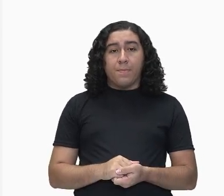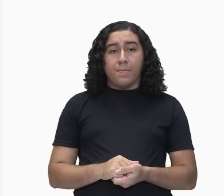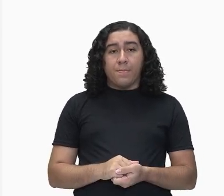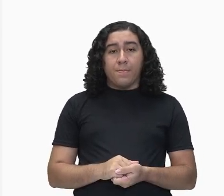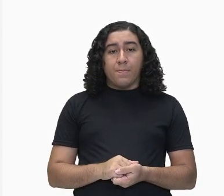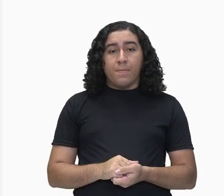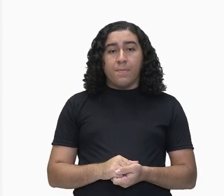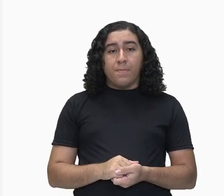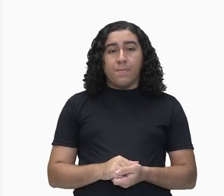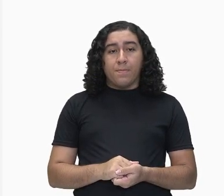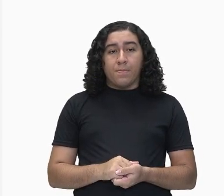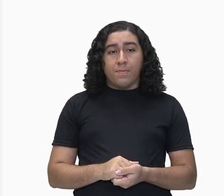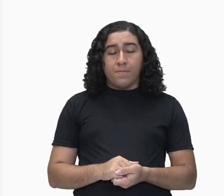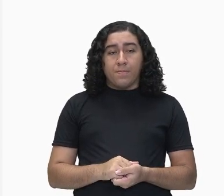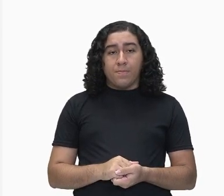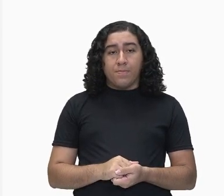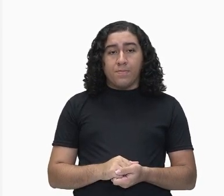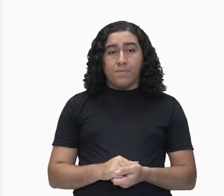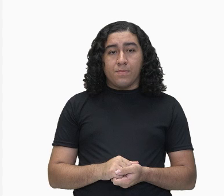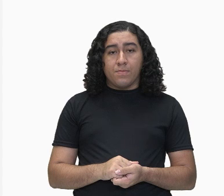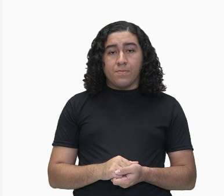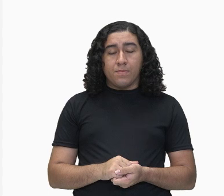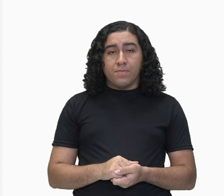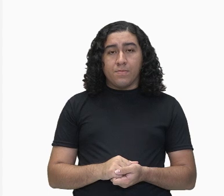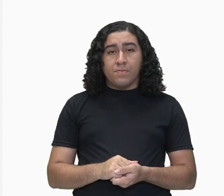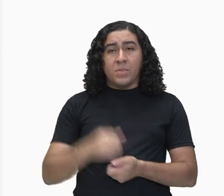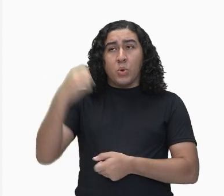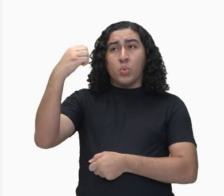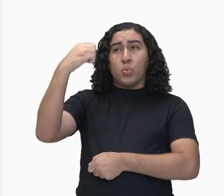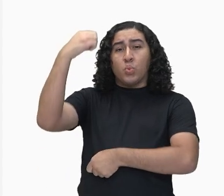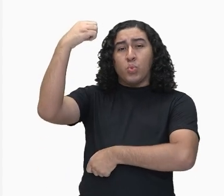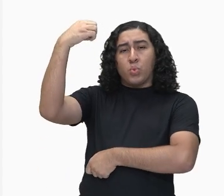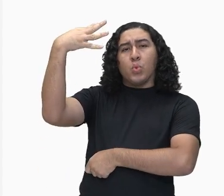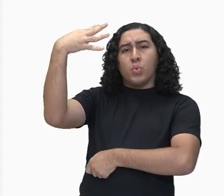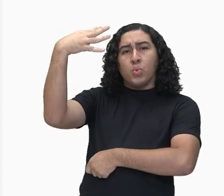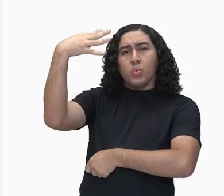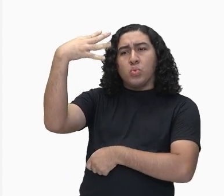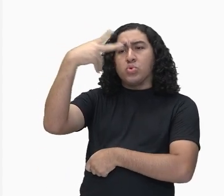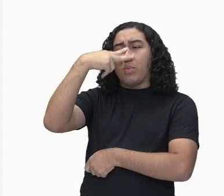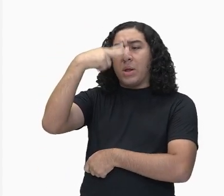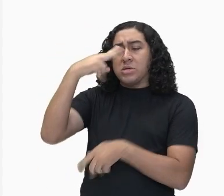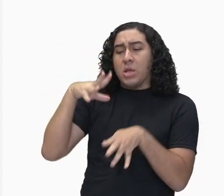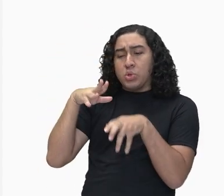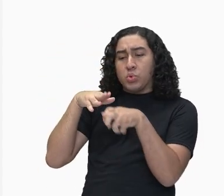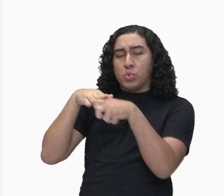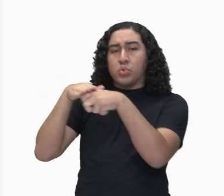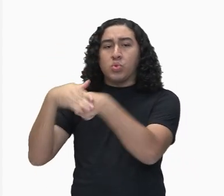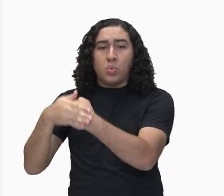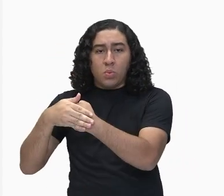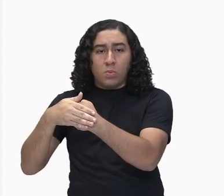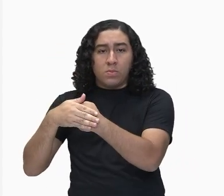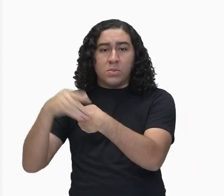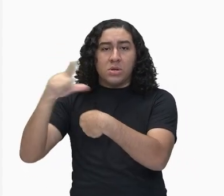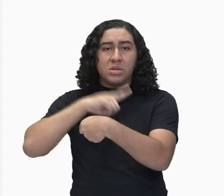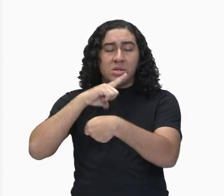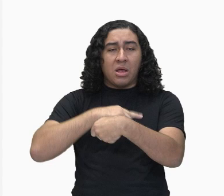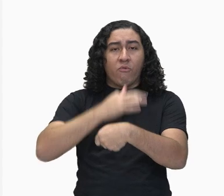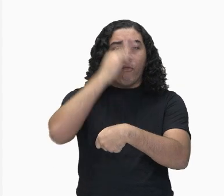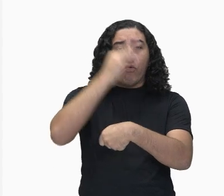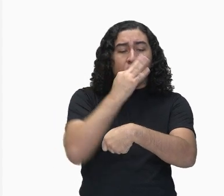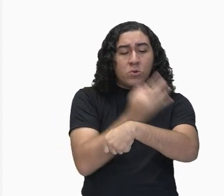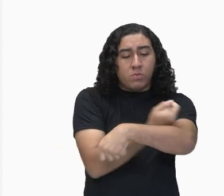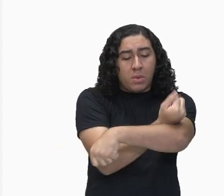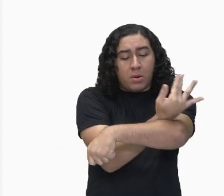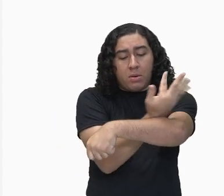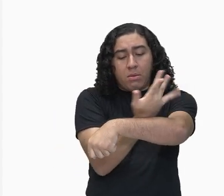lá. Pálida luz. Pálida luz da lâmpada sombria, sobre o leito de flores